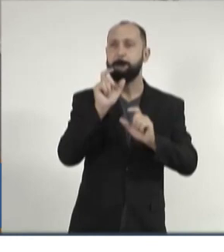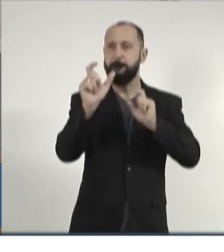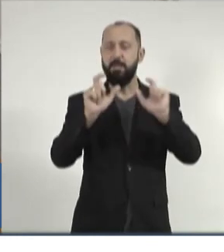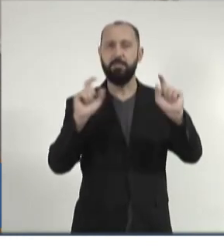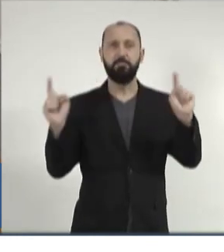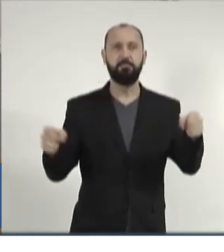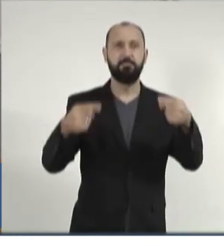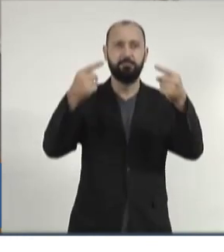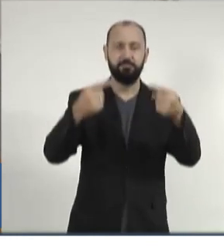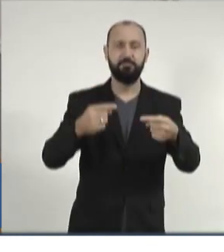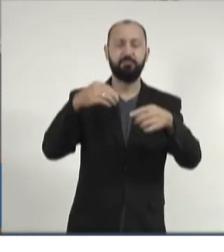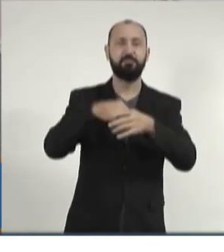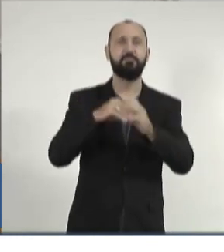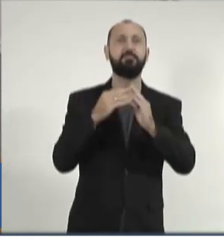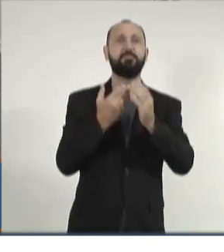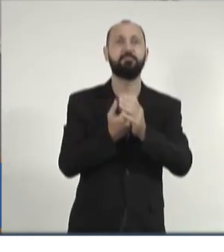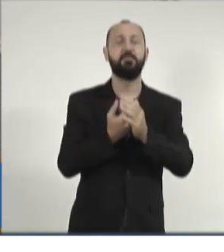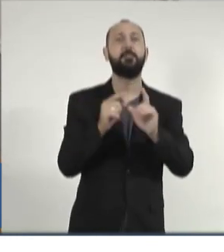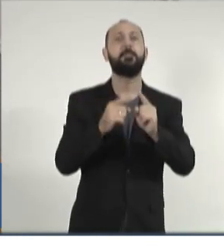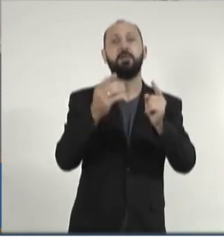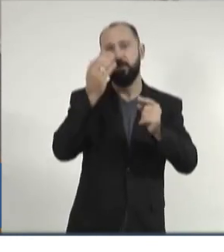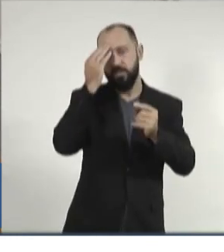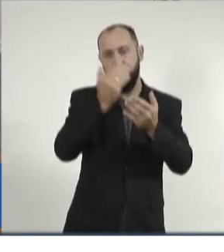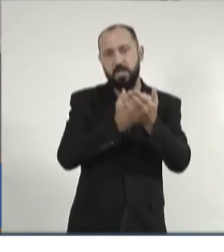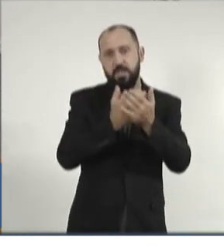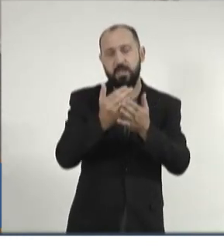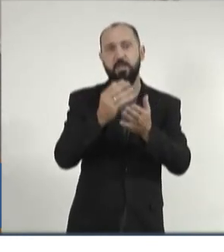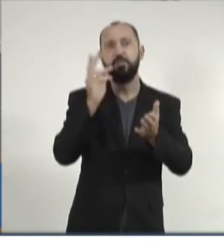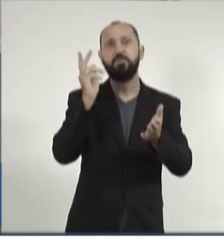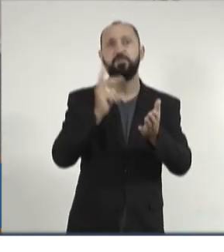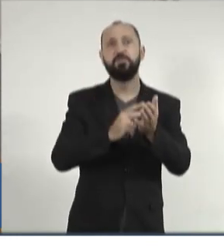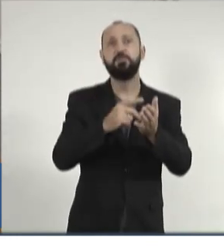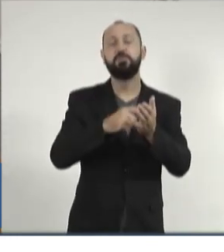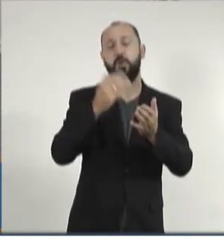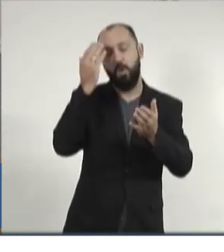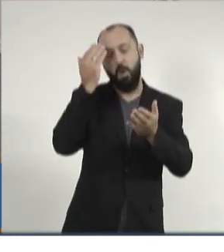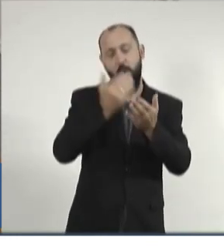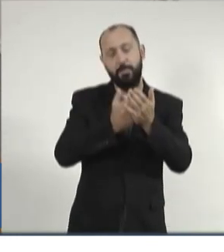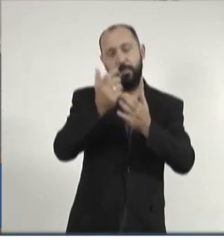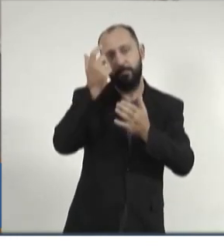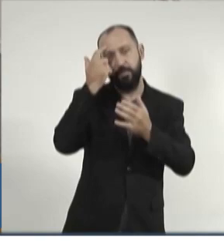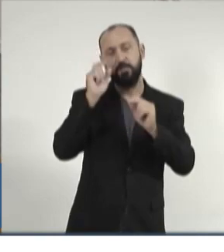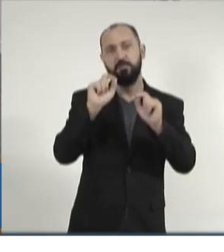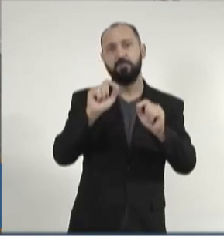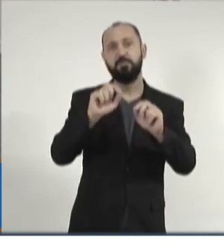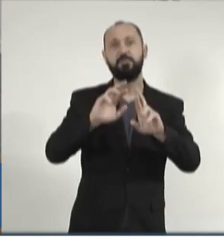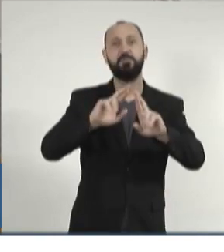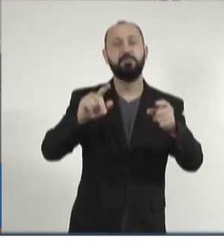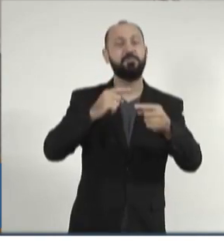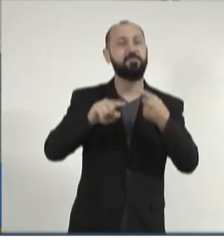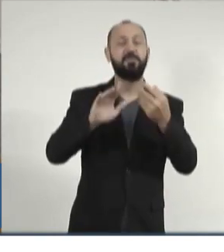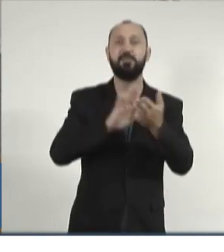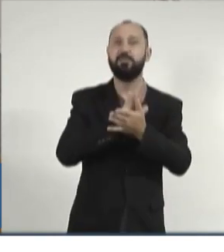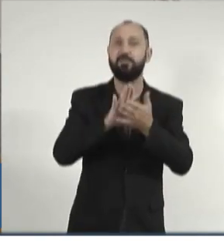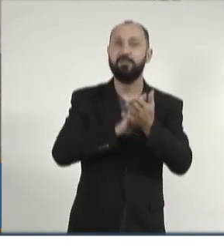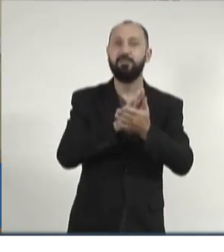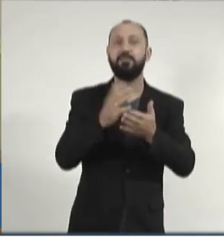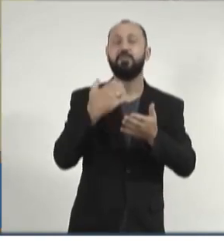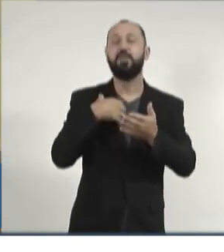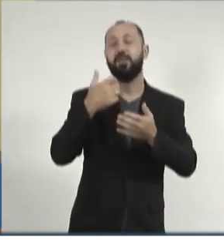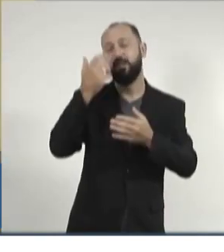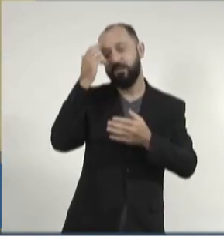palavrão o tal do gênero, né? Mas se a gente for entender o que é gênero, a gente começa a pensar e fala, gente, não tem nada demais. Eu